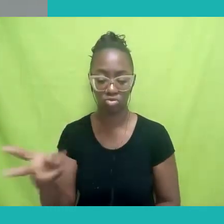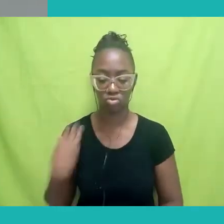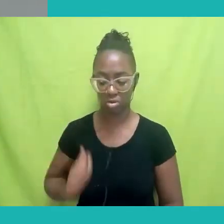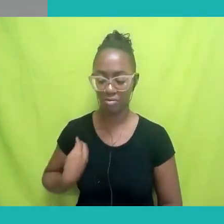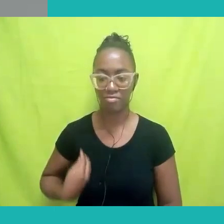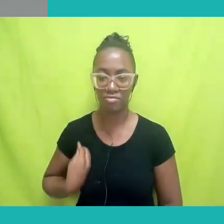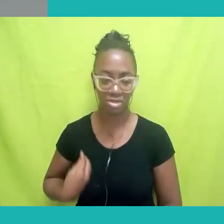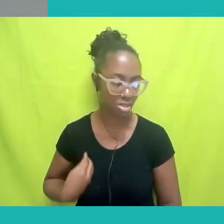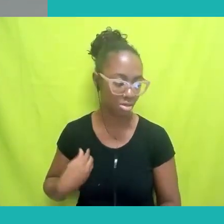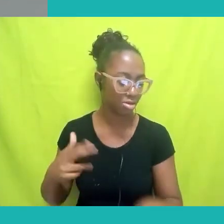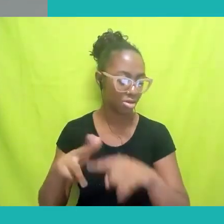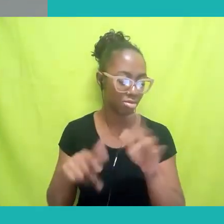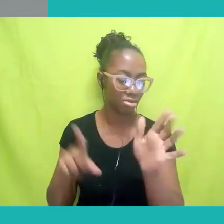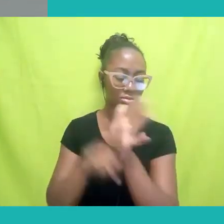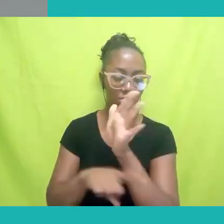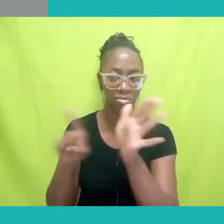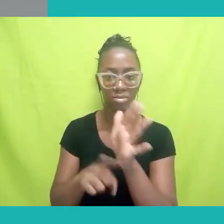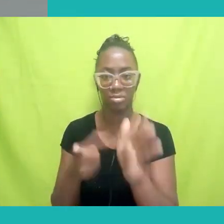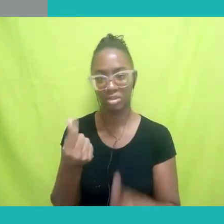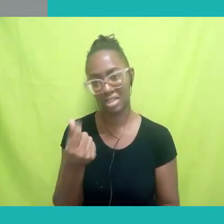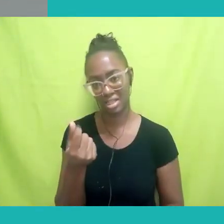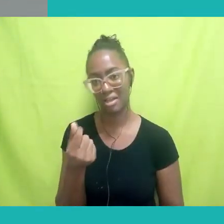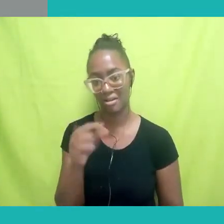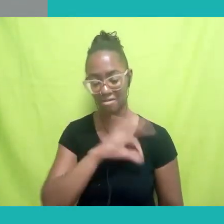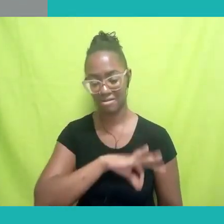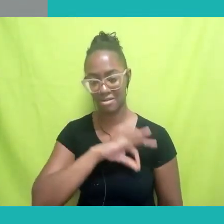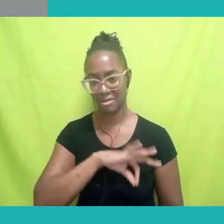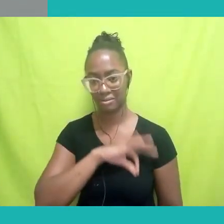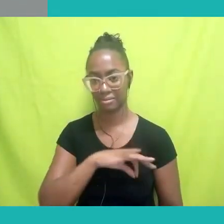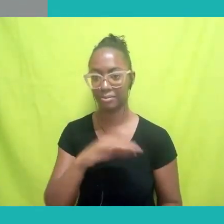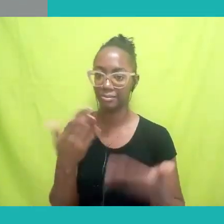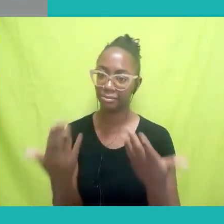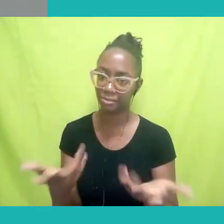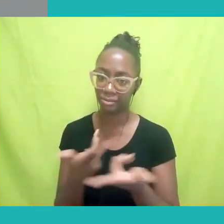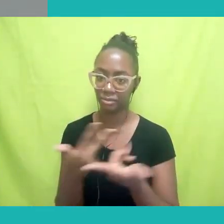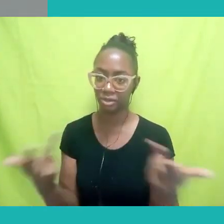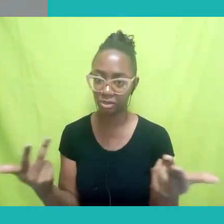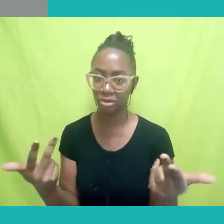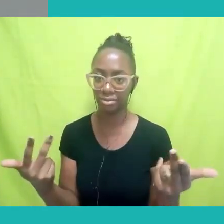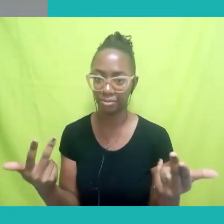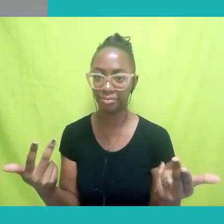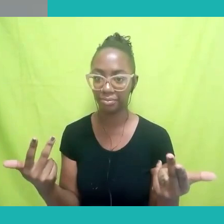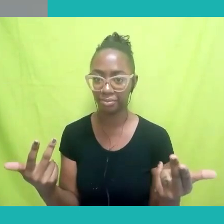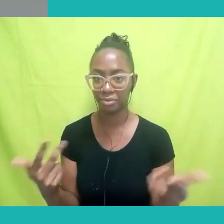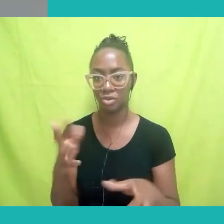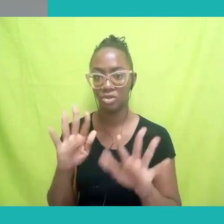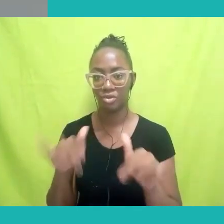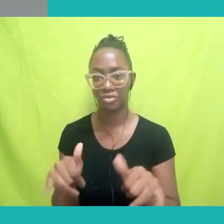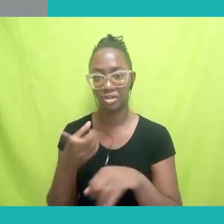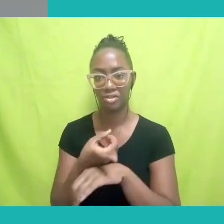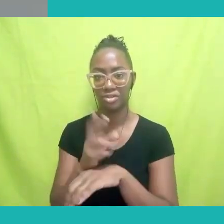tem um corte, sim, na sua renda. Então, são questões, até eu lembro que no final do meu doutorado, né, quando eu fiz a